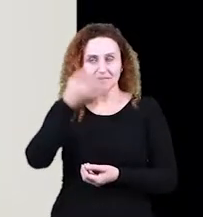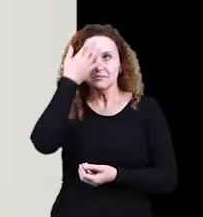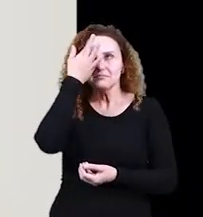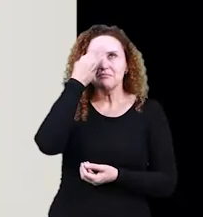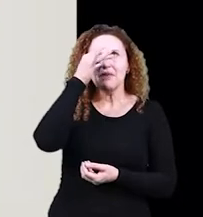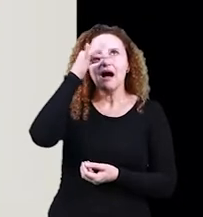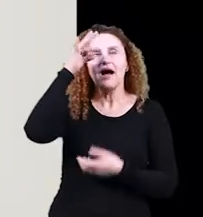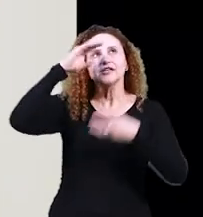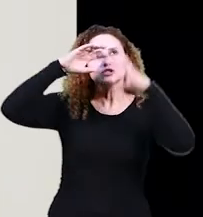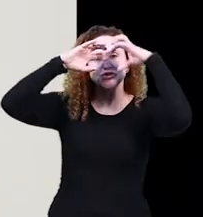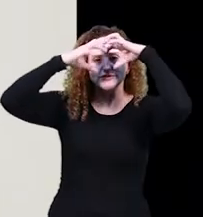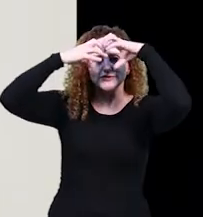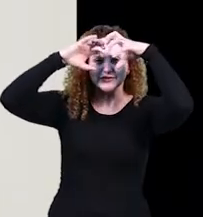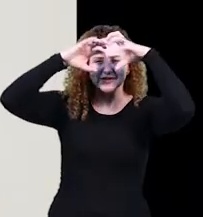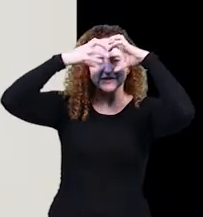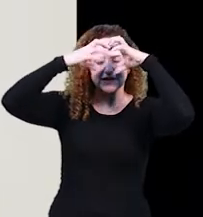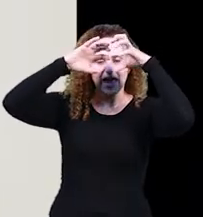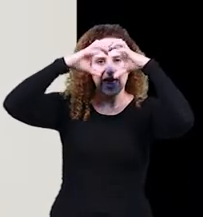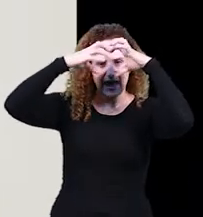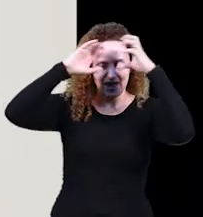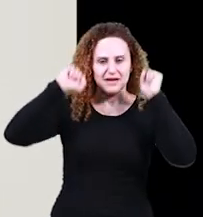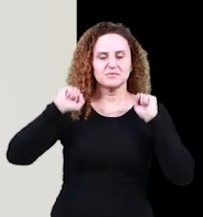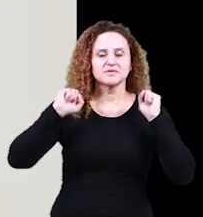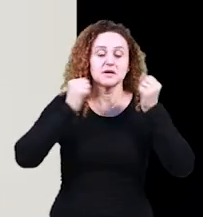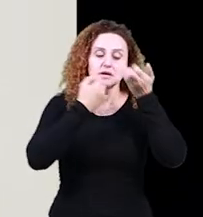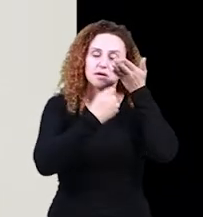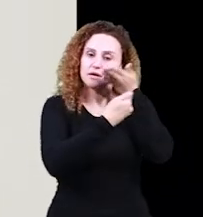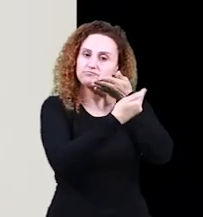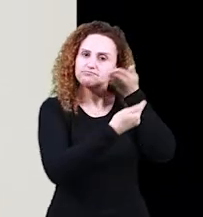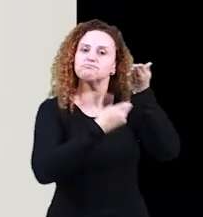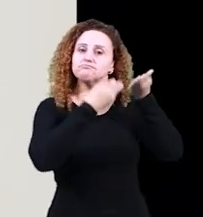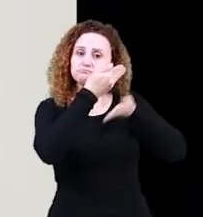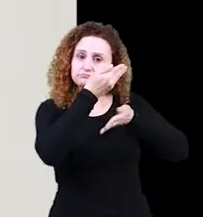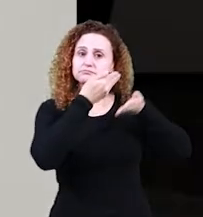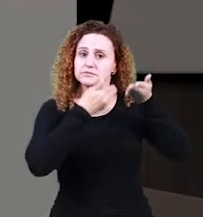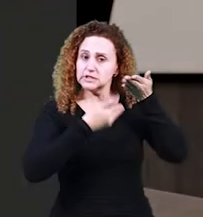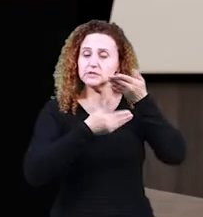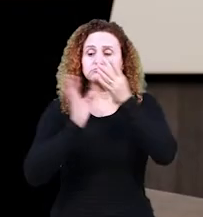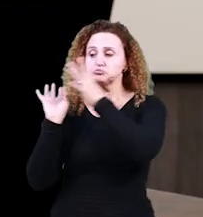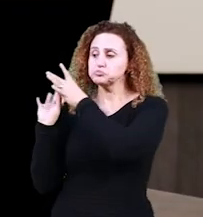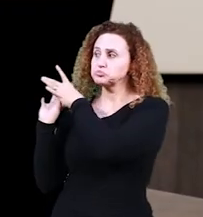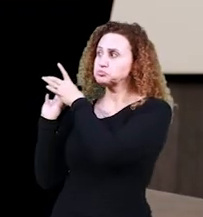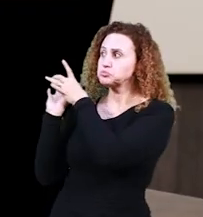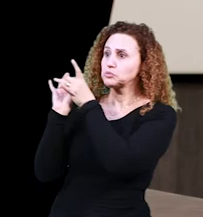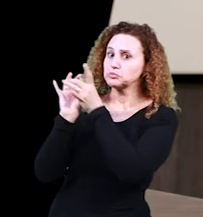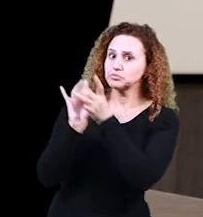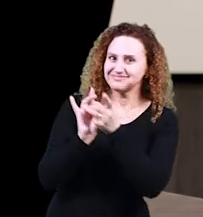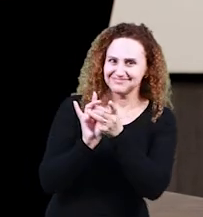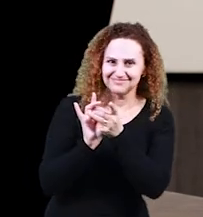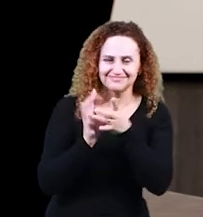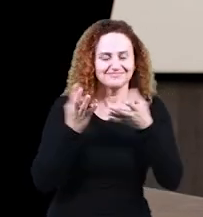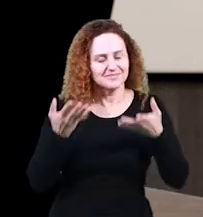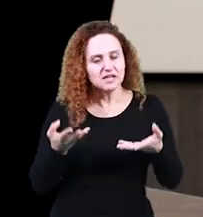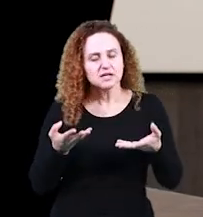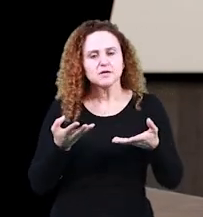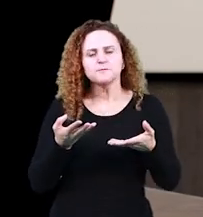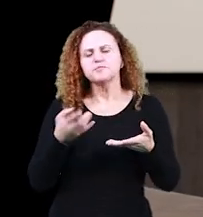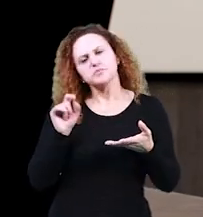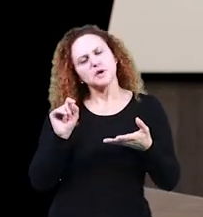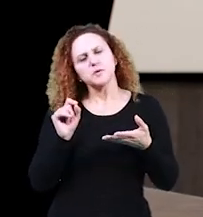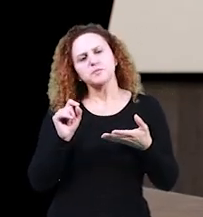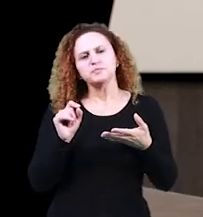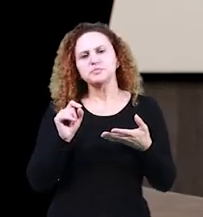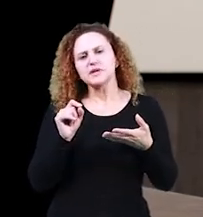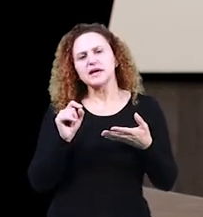cérebro ao nascer e da e da interação com os dados linguísticos aos quais é exposto o mundo essa